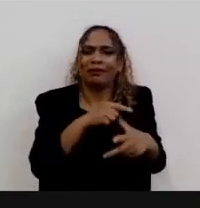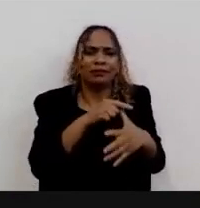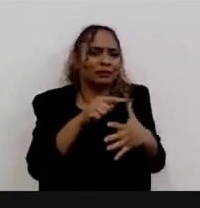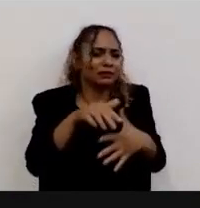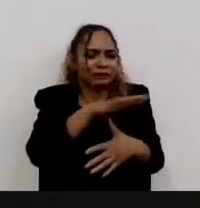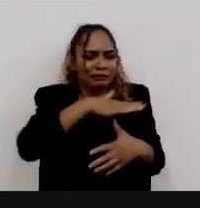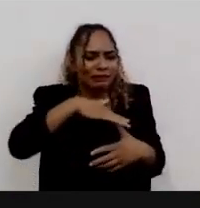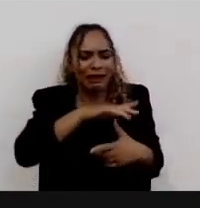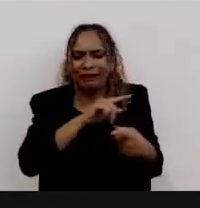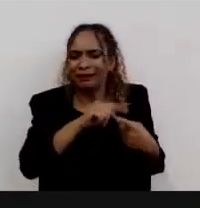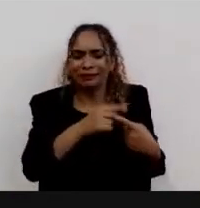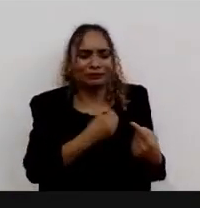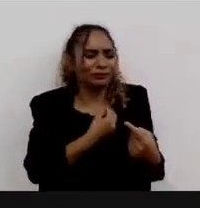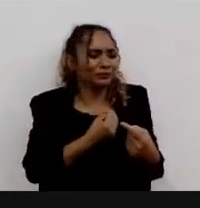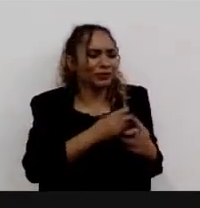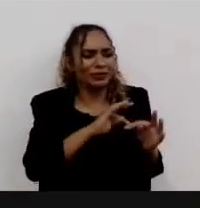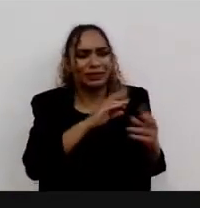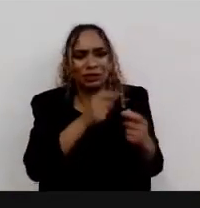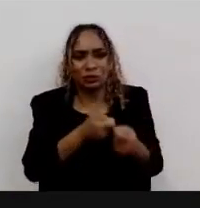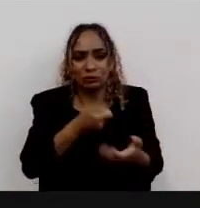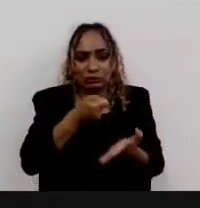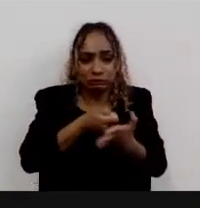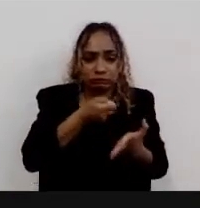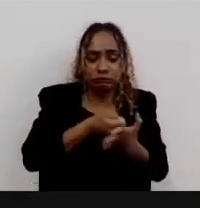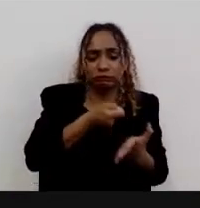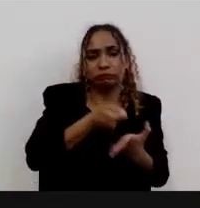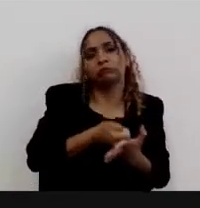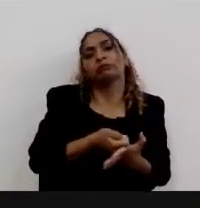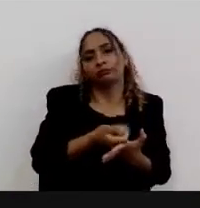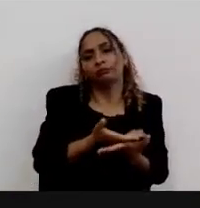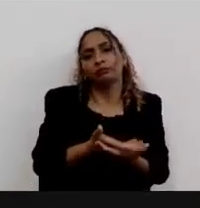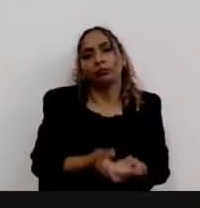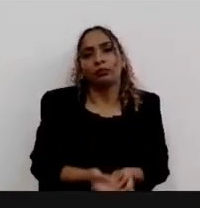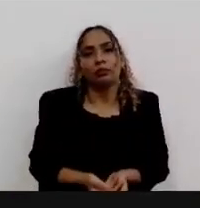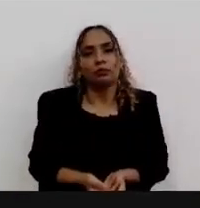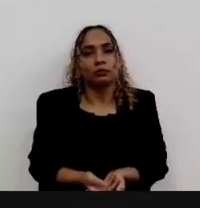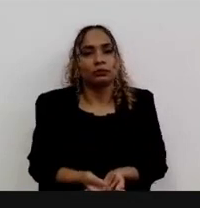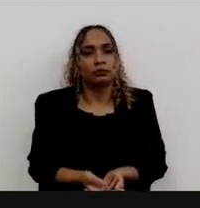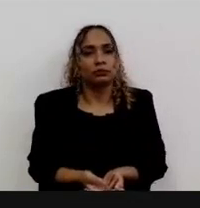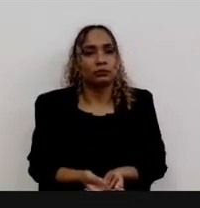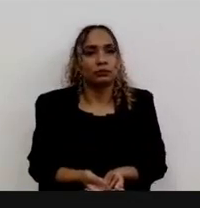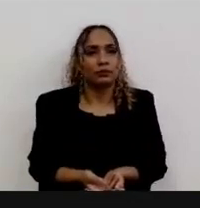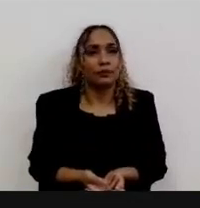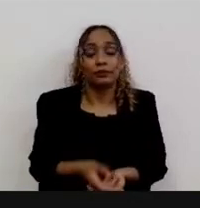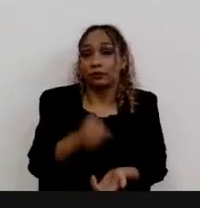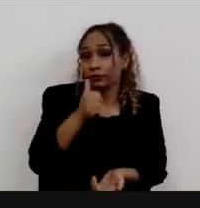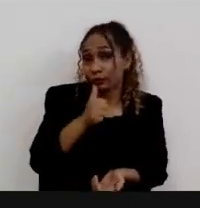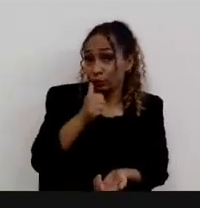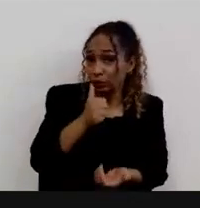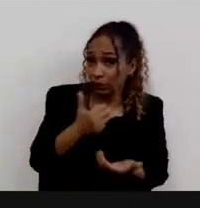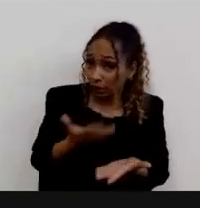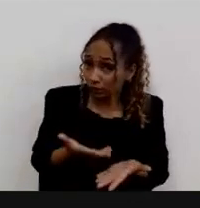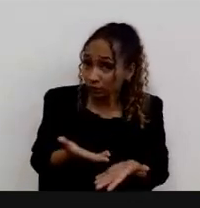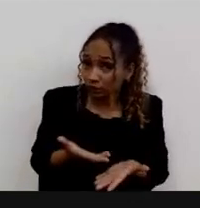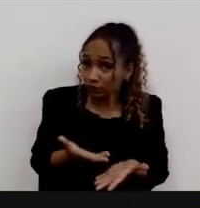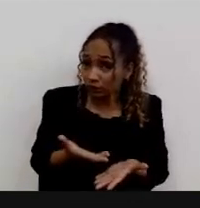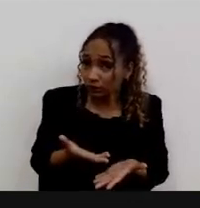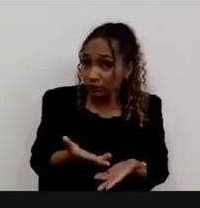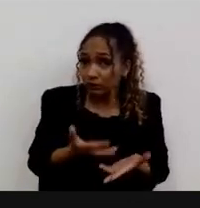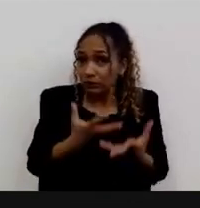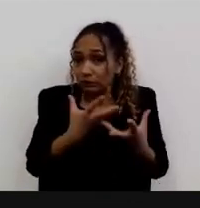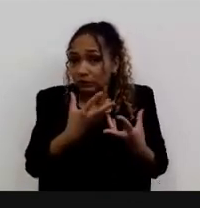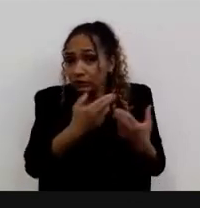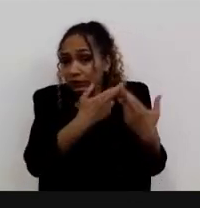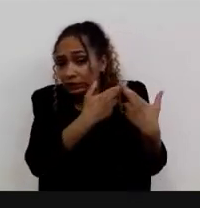né? Parece que a nossa vida toda está exigindo cada dia, cada vez mais. Sem falar das mulheres, né? Que têm um peso,